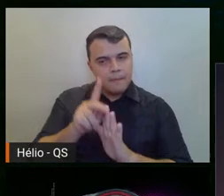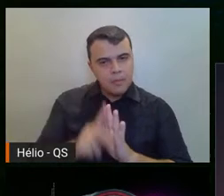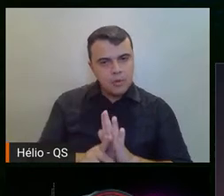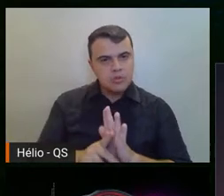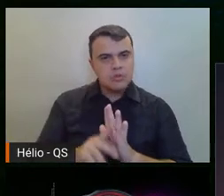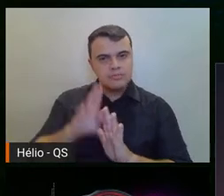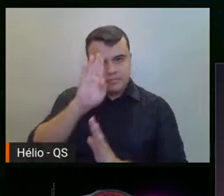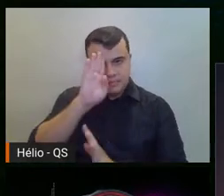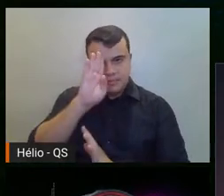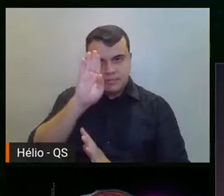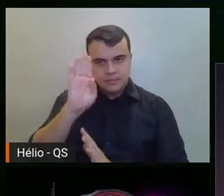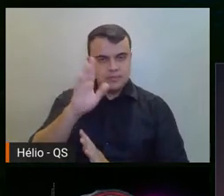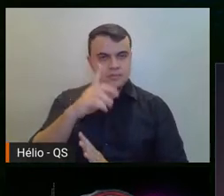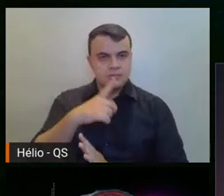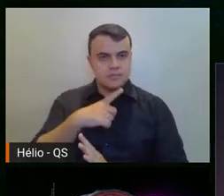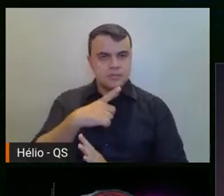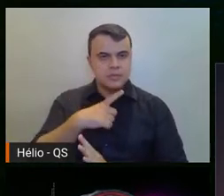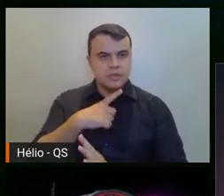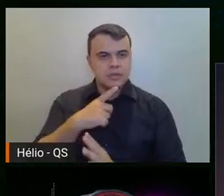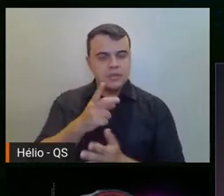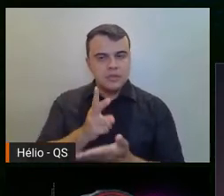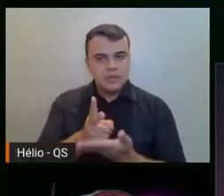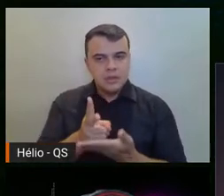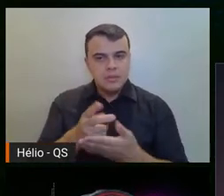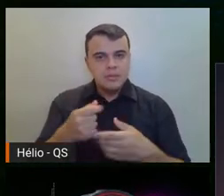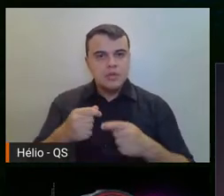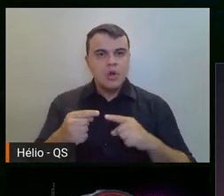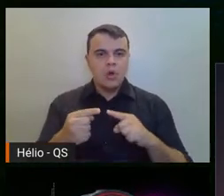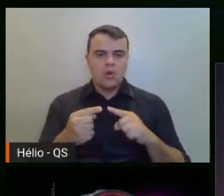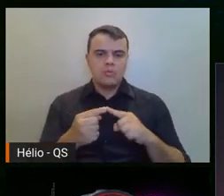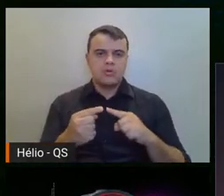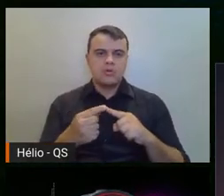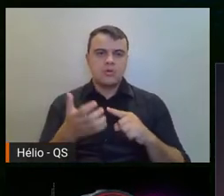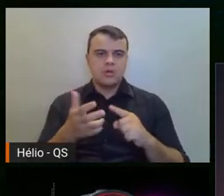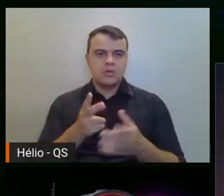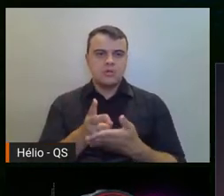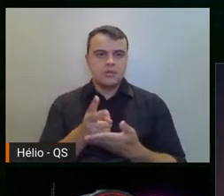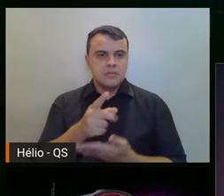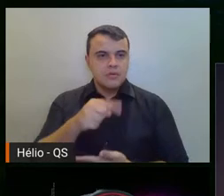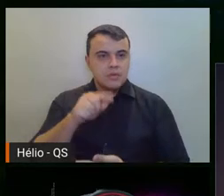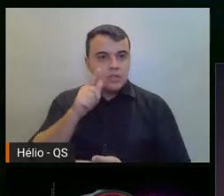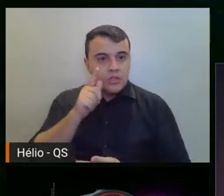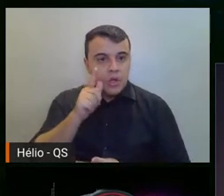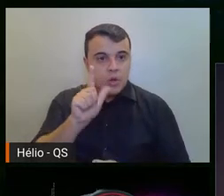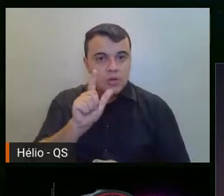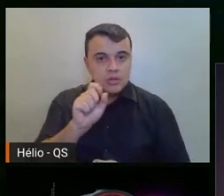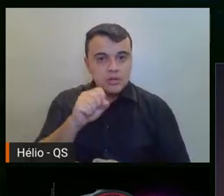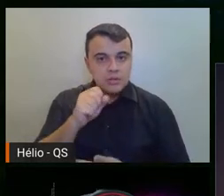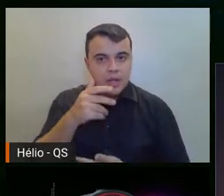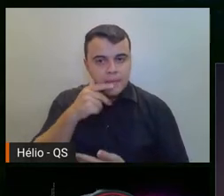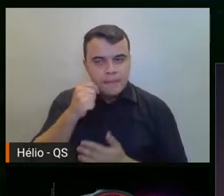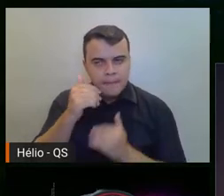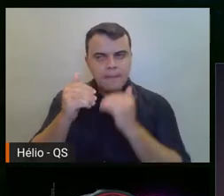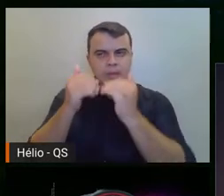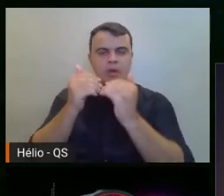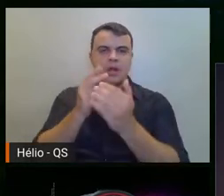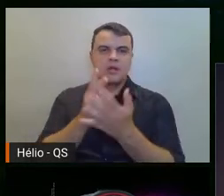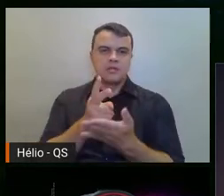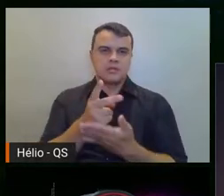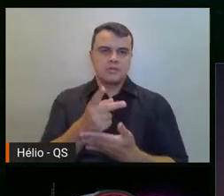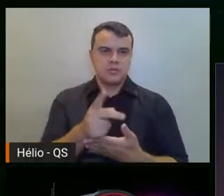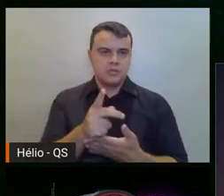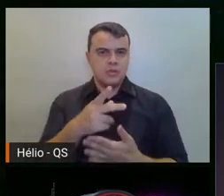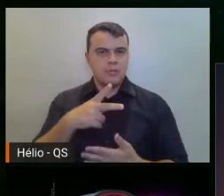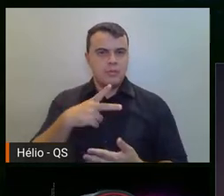assim principalmente Galera Os Desafios de projeto eles têm como objetivo fazer com que vocês consigam evoluir e melhorar o portfólio